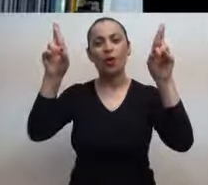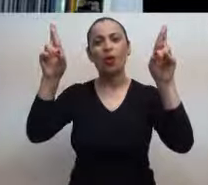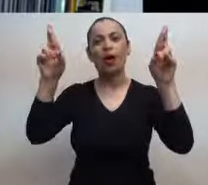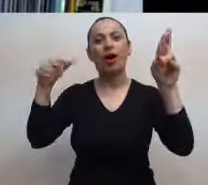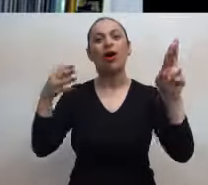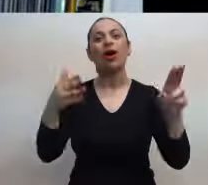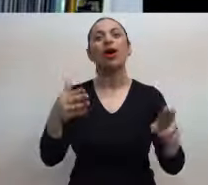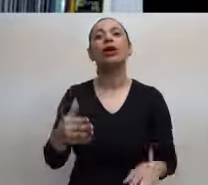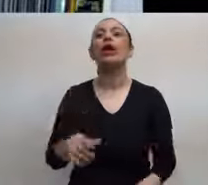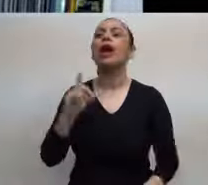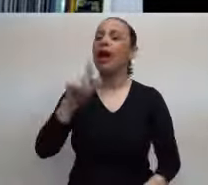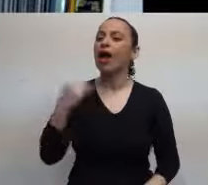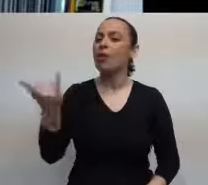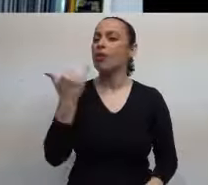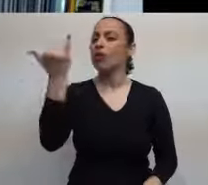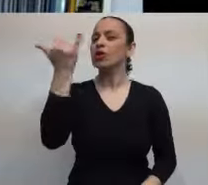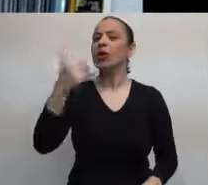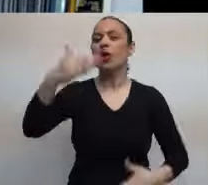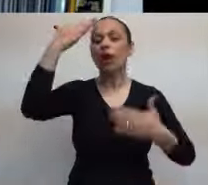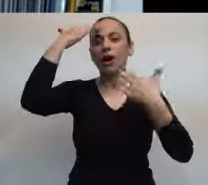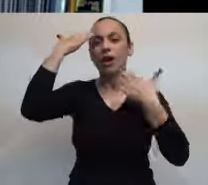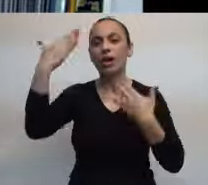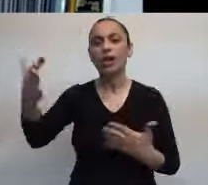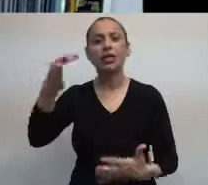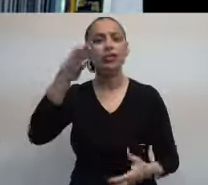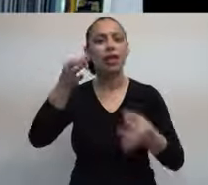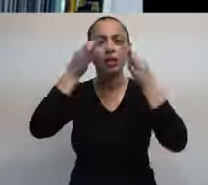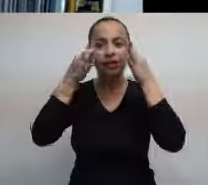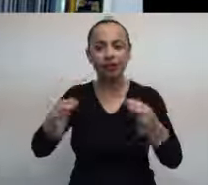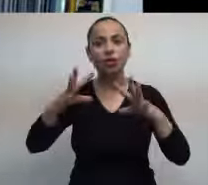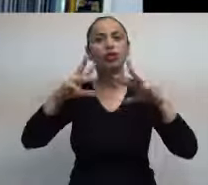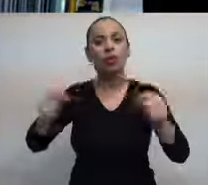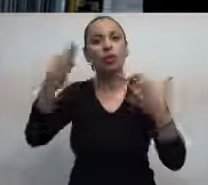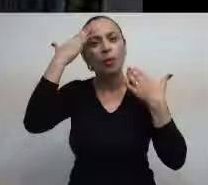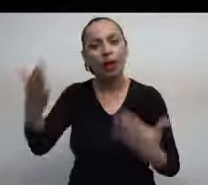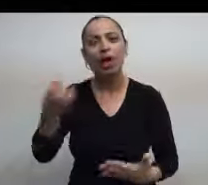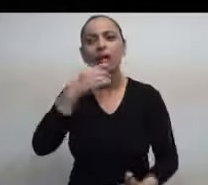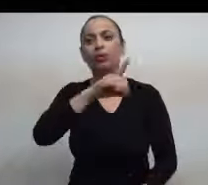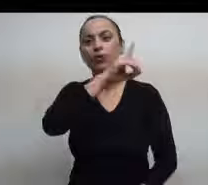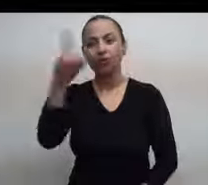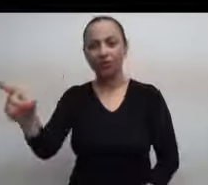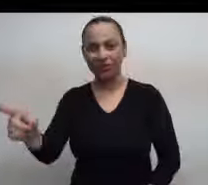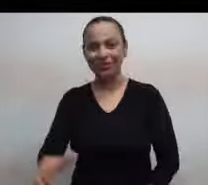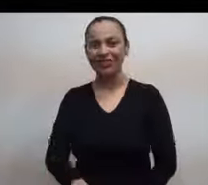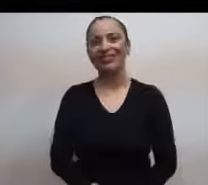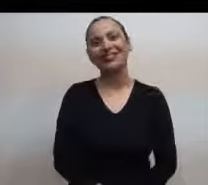seja importante e agradeço a atenção de todos. Muito obrigado, bom dia.